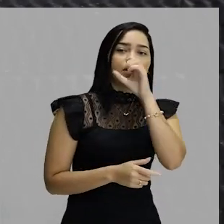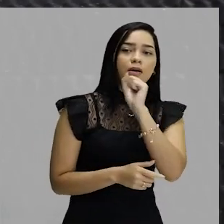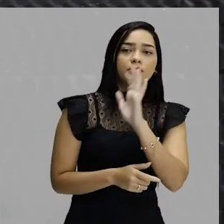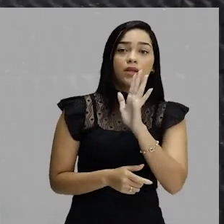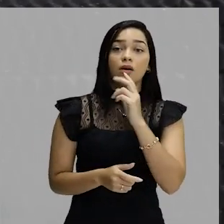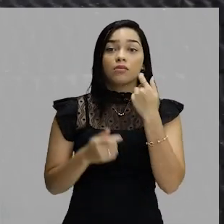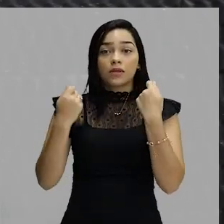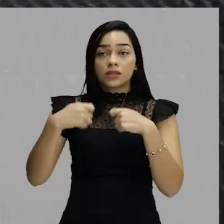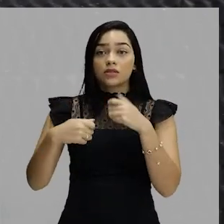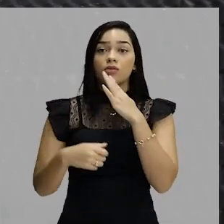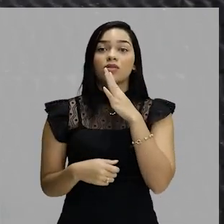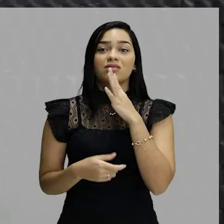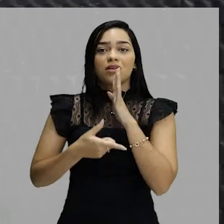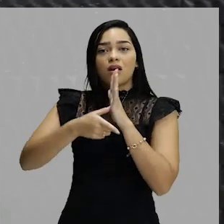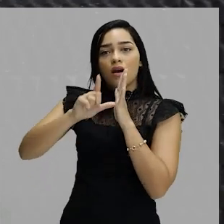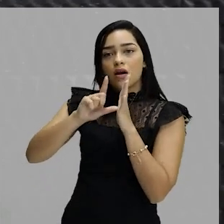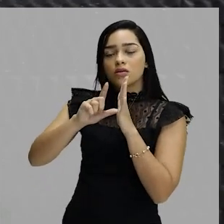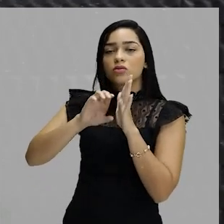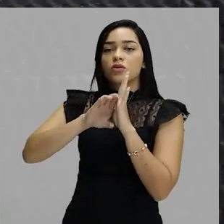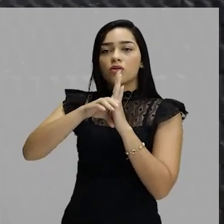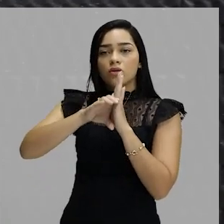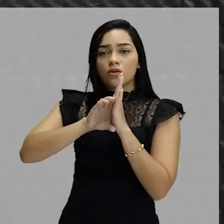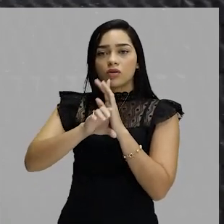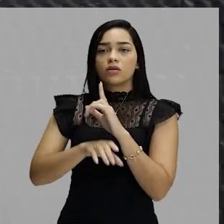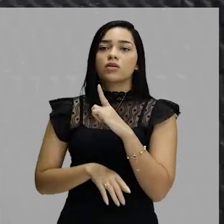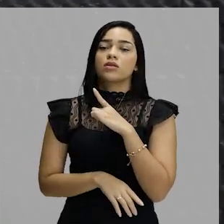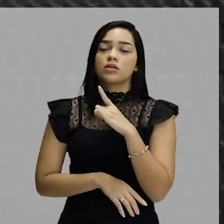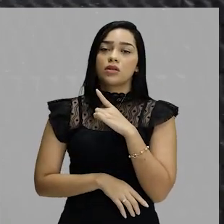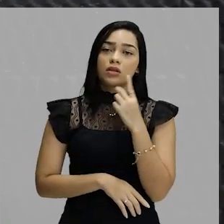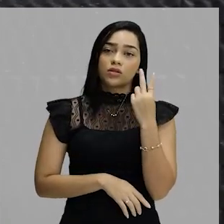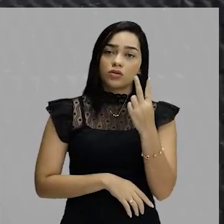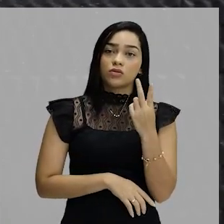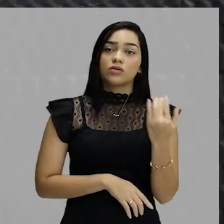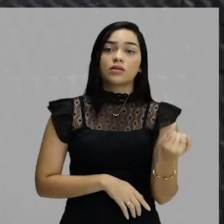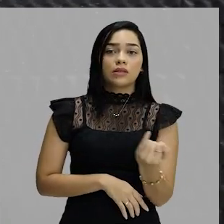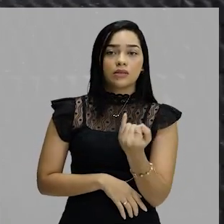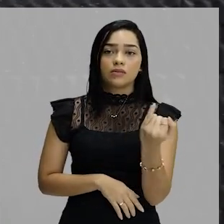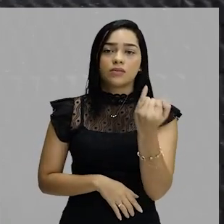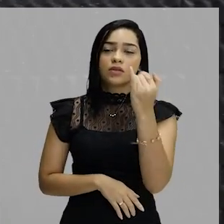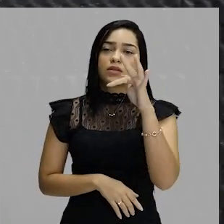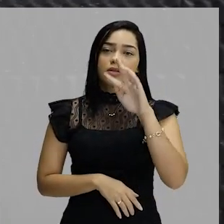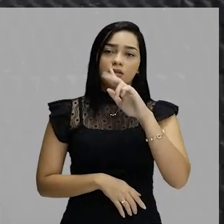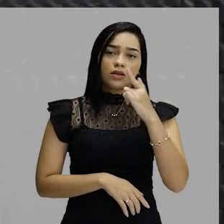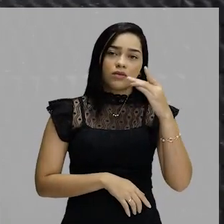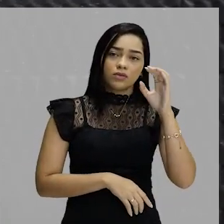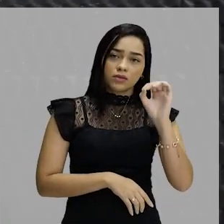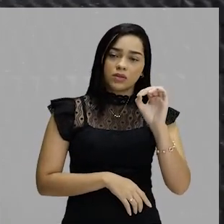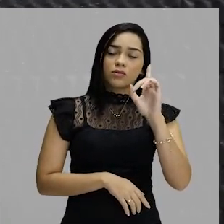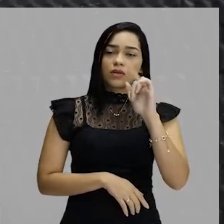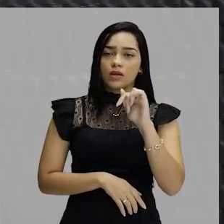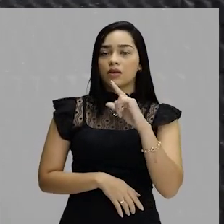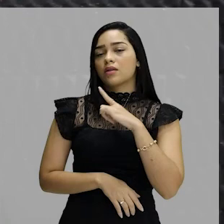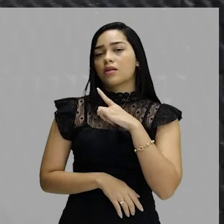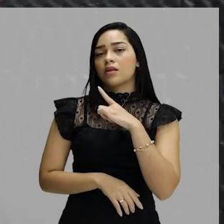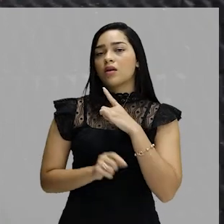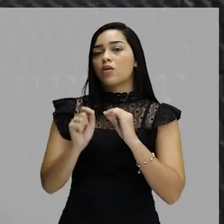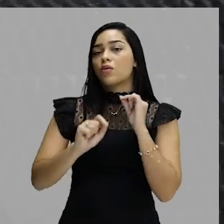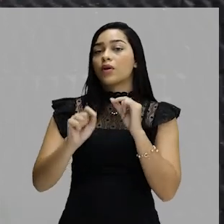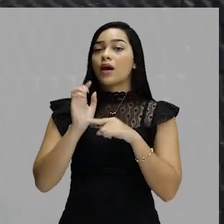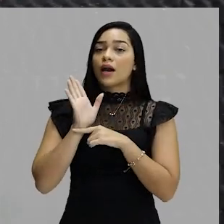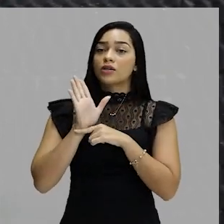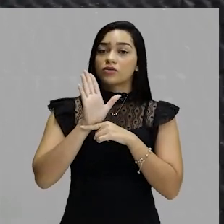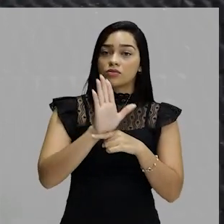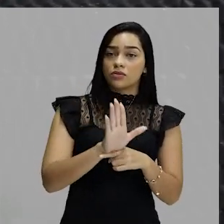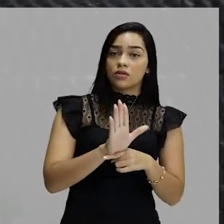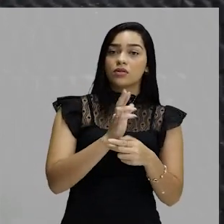primeiro conhecer o conceito. Tá? E hoje a gente viu dois pontos importantes da função do primeiro grau que irão auxiliar